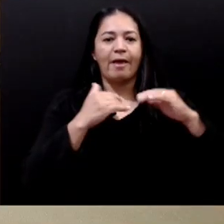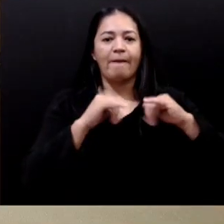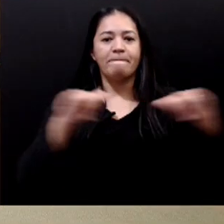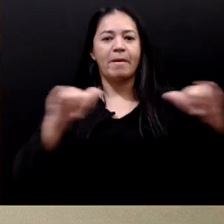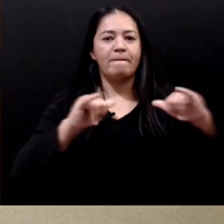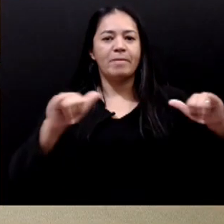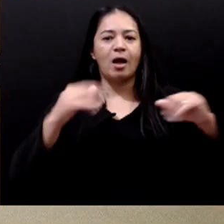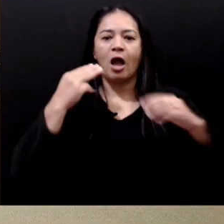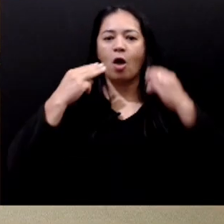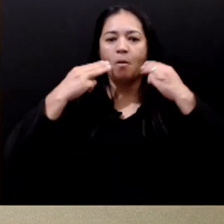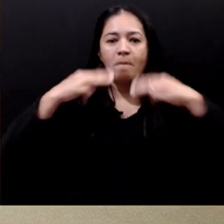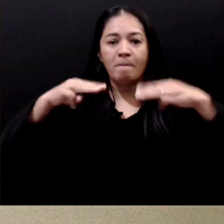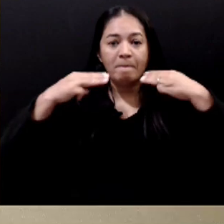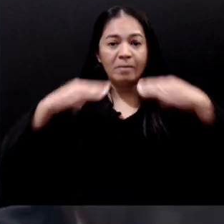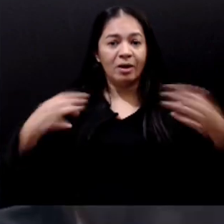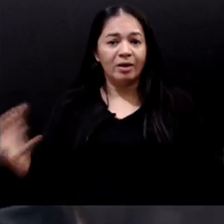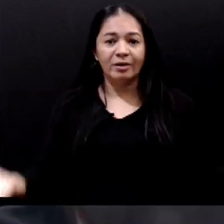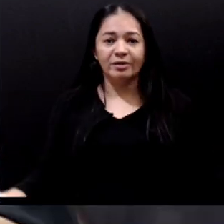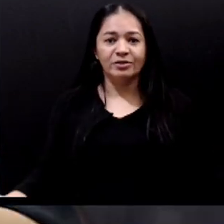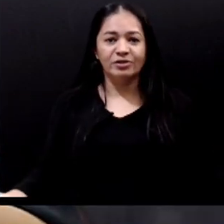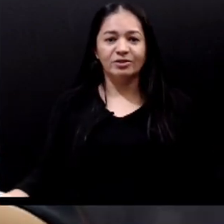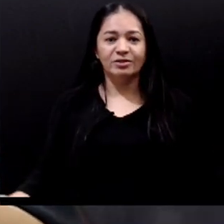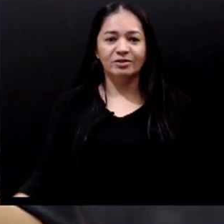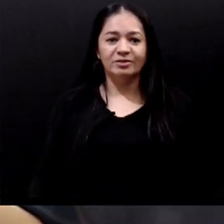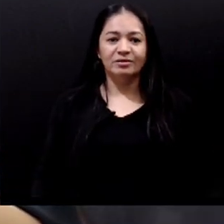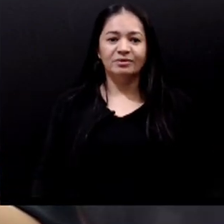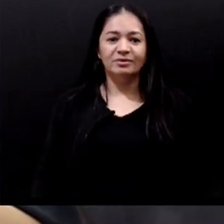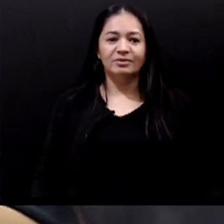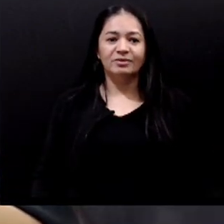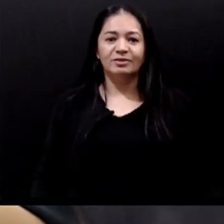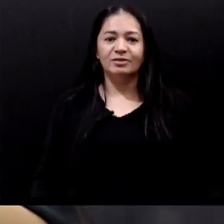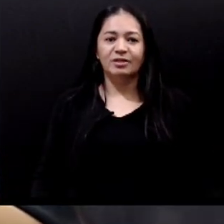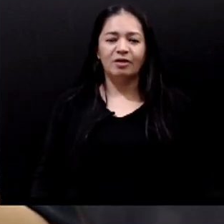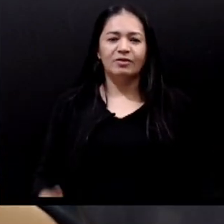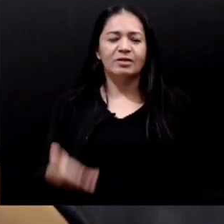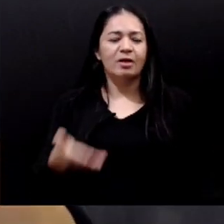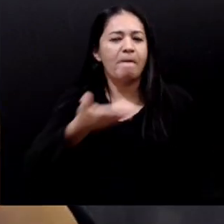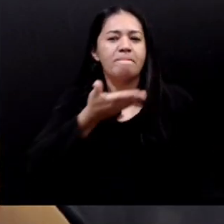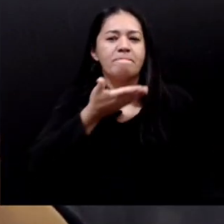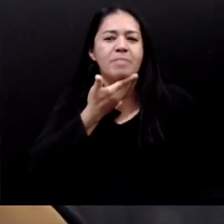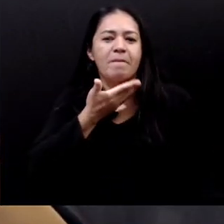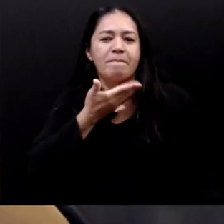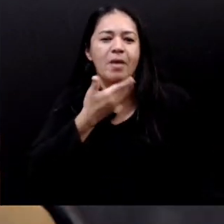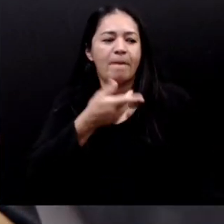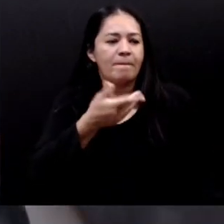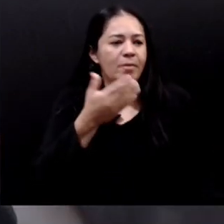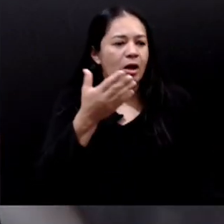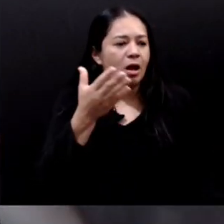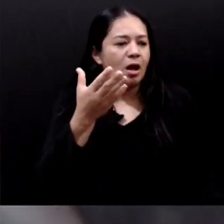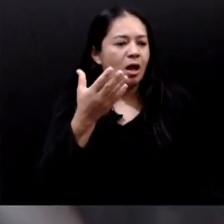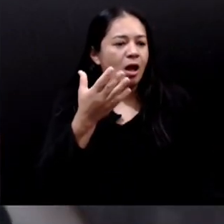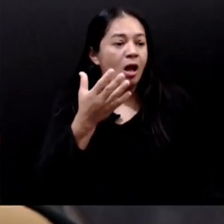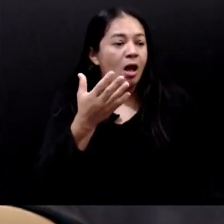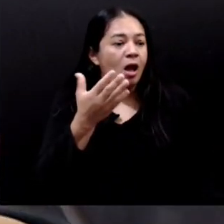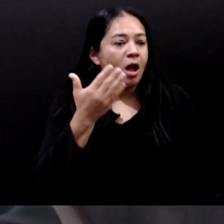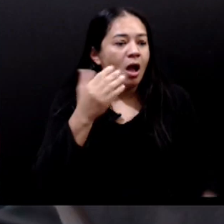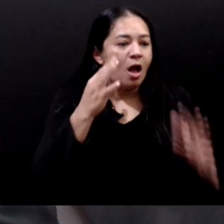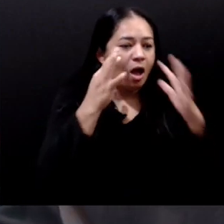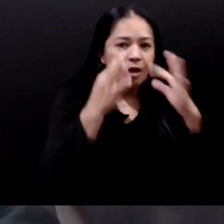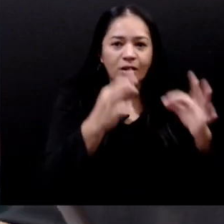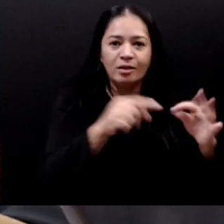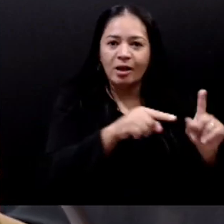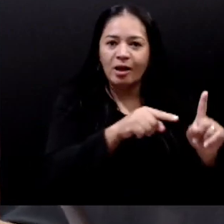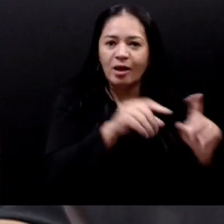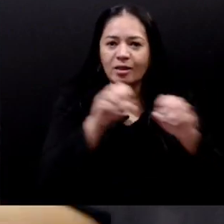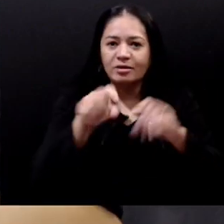você vem. tá Business. ouvindo Aham. aquele papo, né, de coach que parece muito motivador. A pessoa ela tá te ensinando como viver a sua